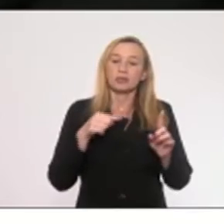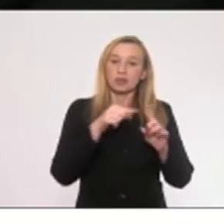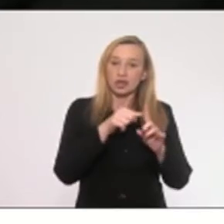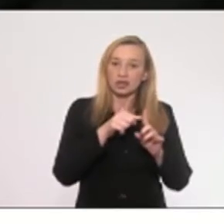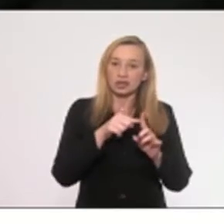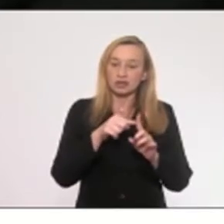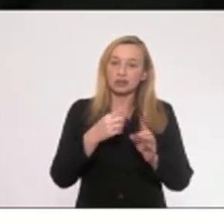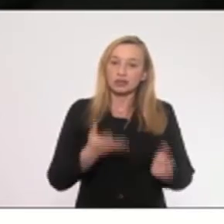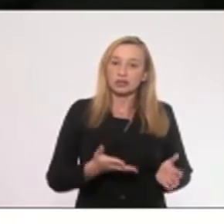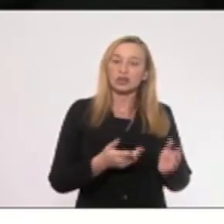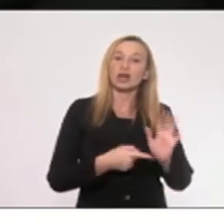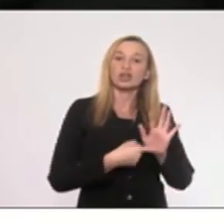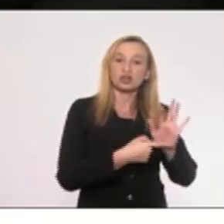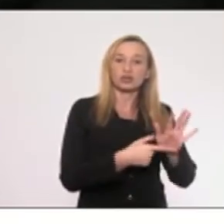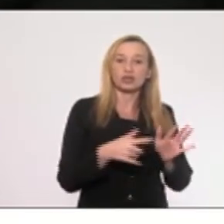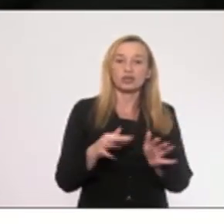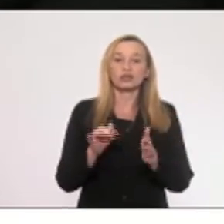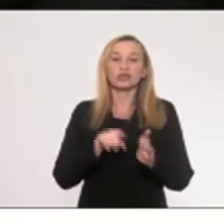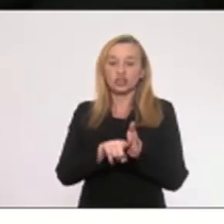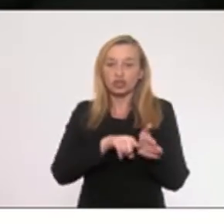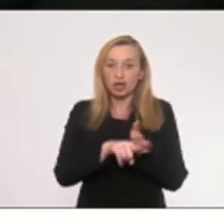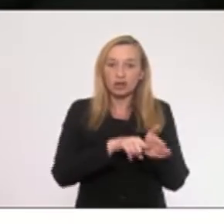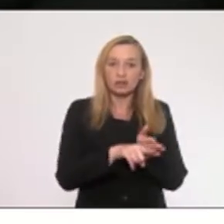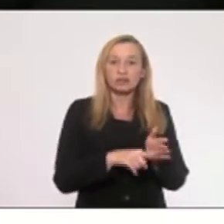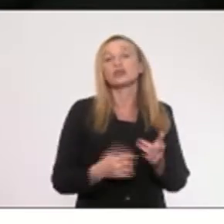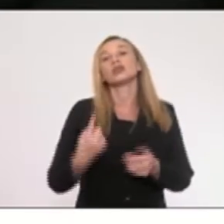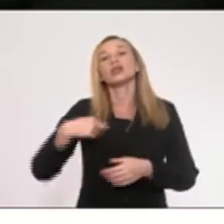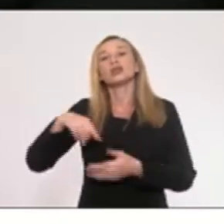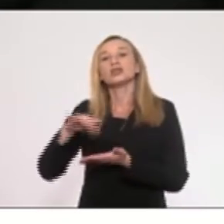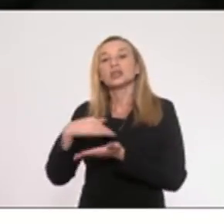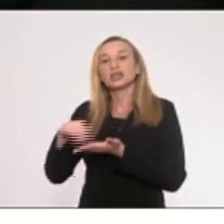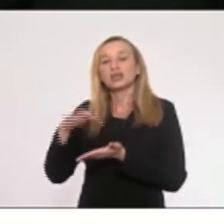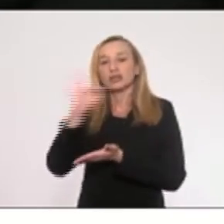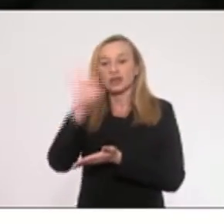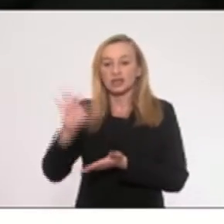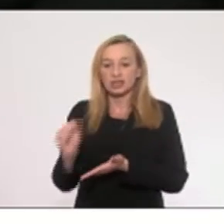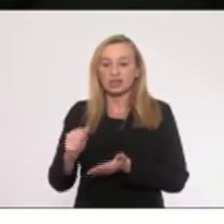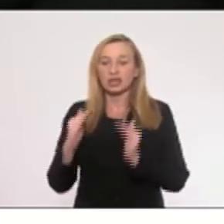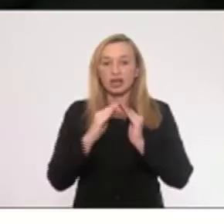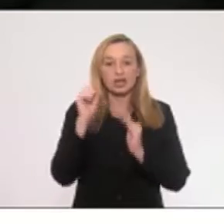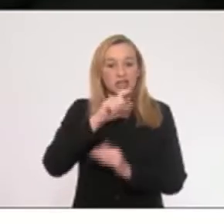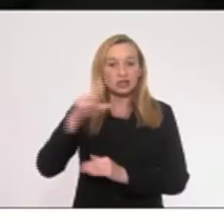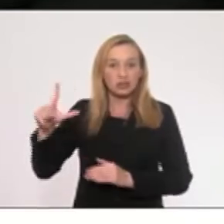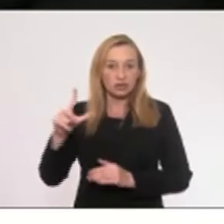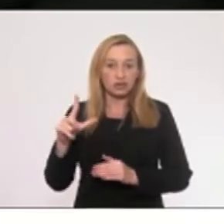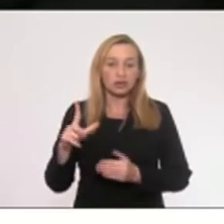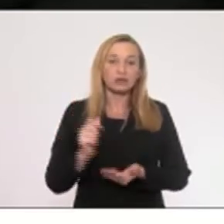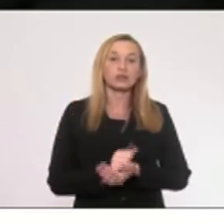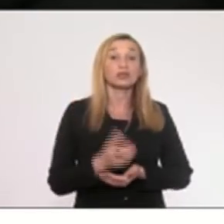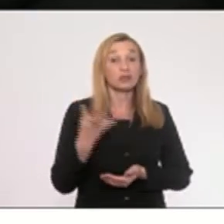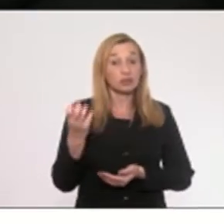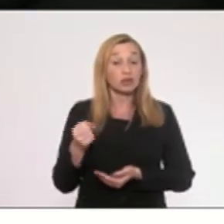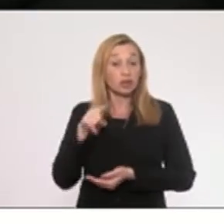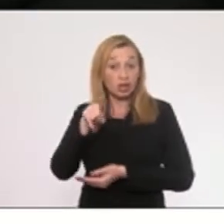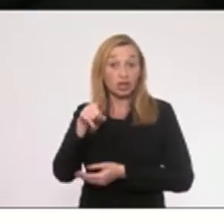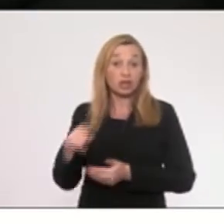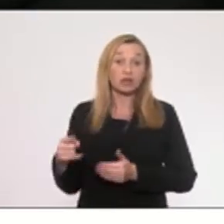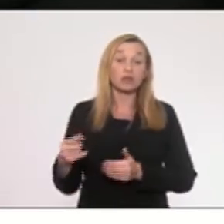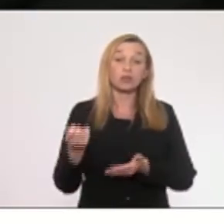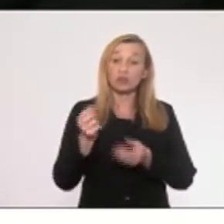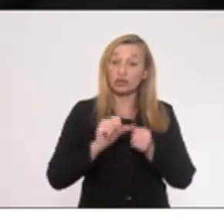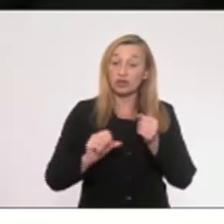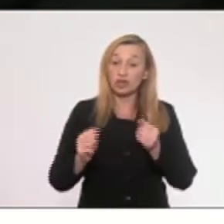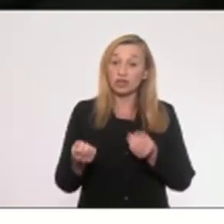e acolheu o árduo trabalho feito pela Secretaria de Fazenda e Casa Civil, a tal ponto de acolher ele como autor o substitutivo